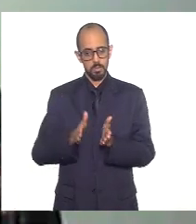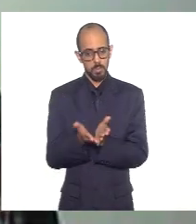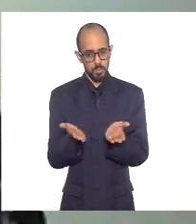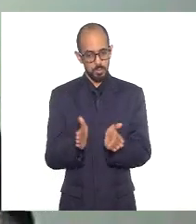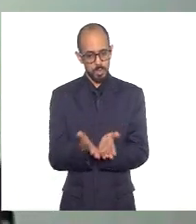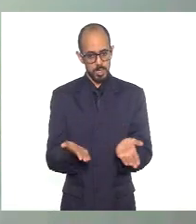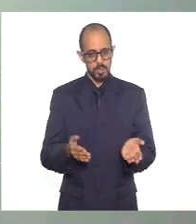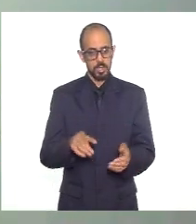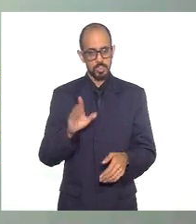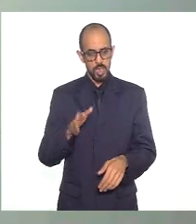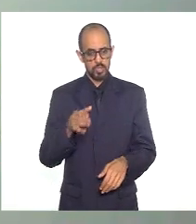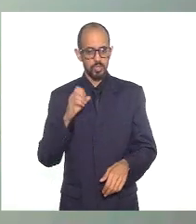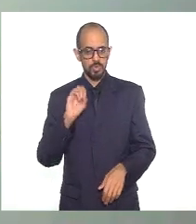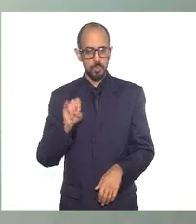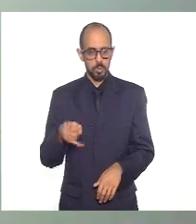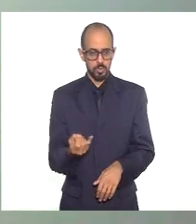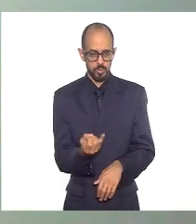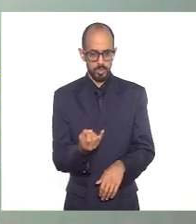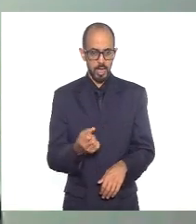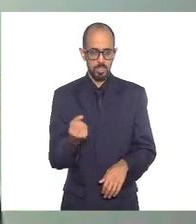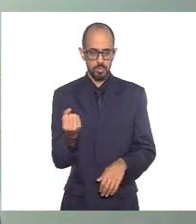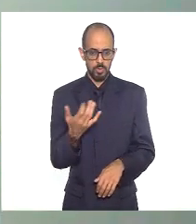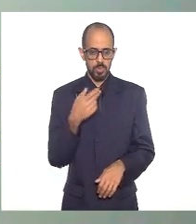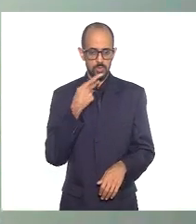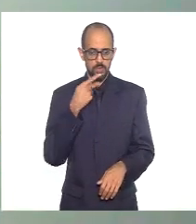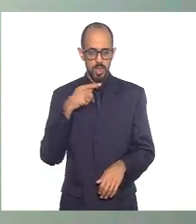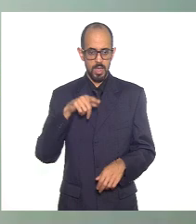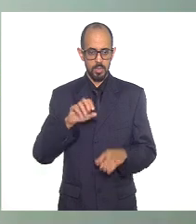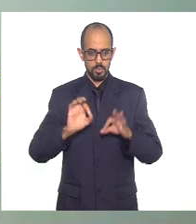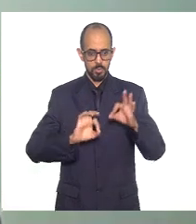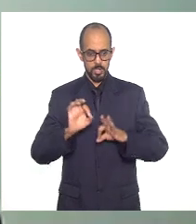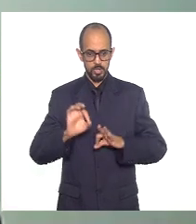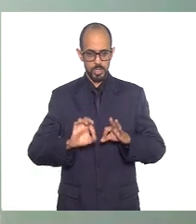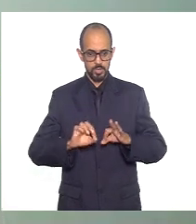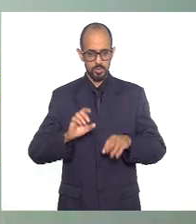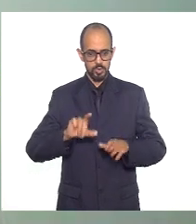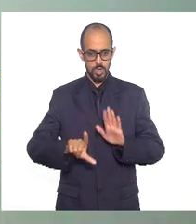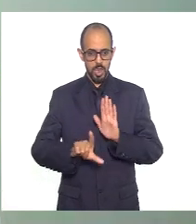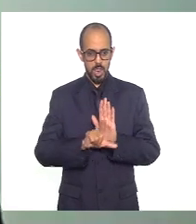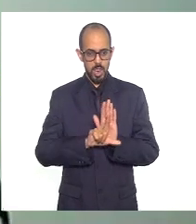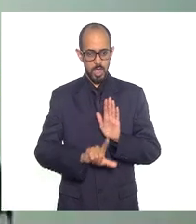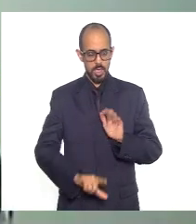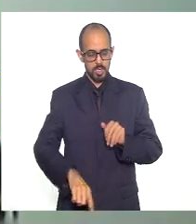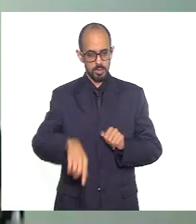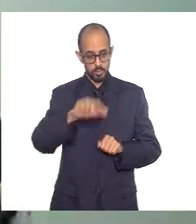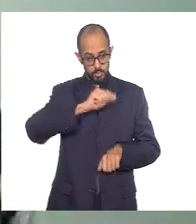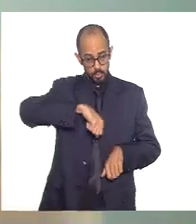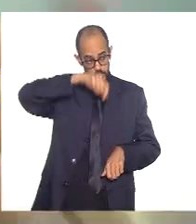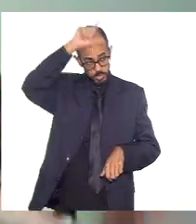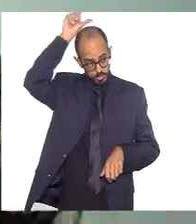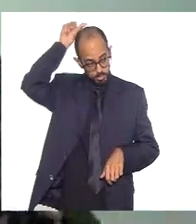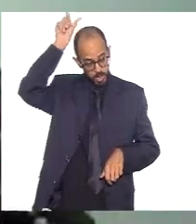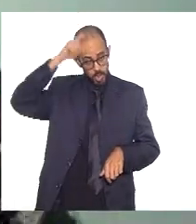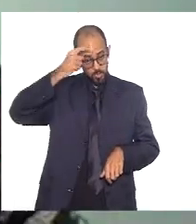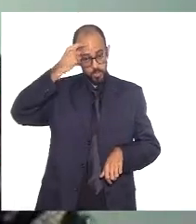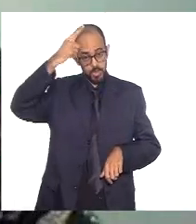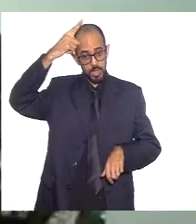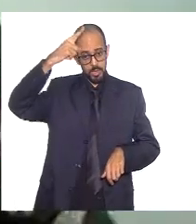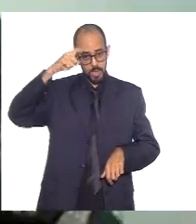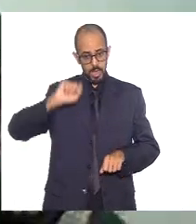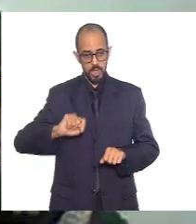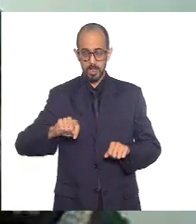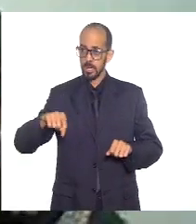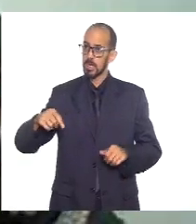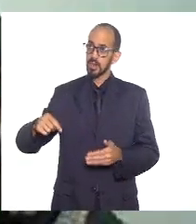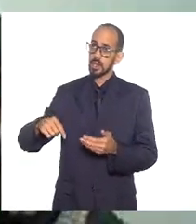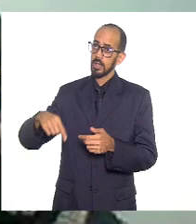sobre isso quando dei meu parecer no projeto de lei do deputado Luiz Paulo, inspirado no projeto de sua